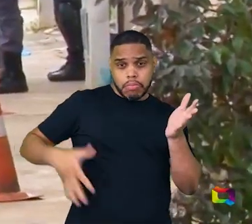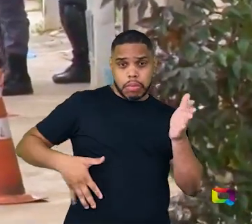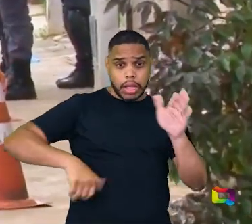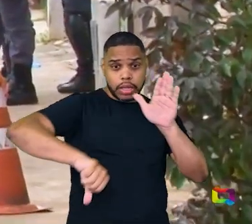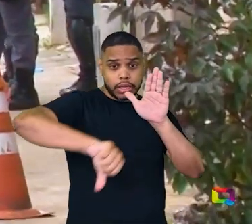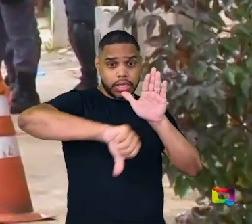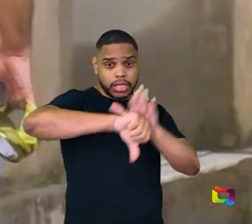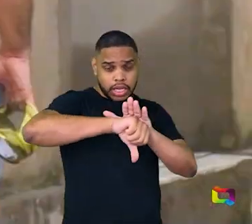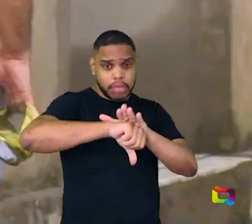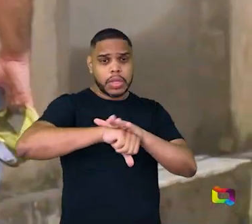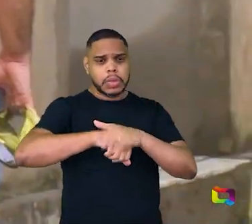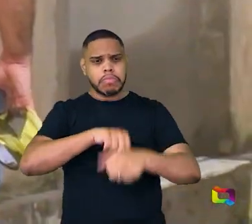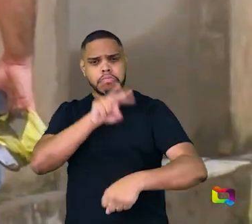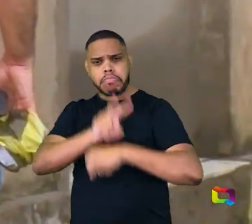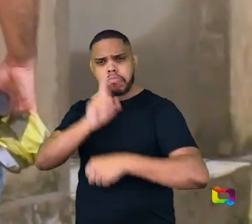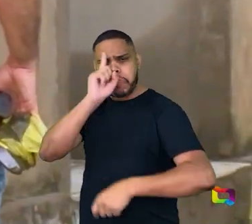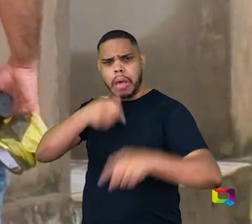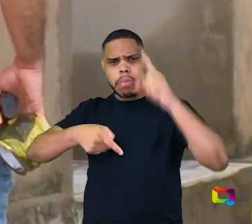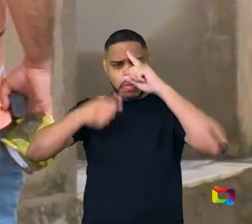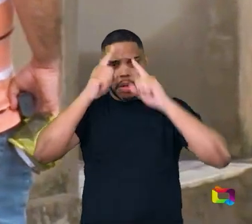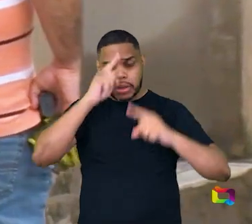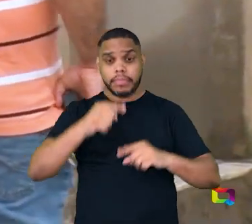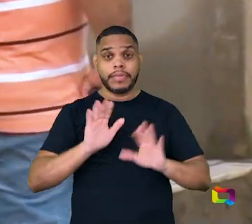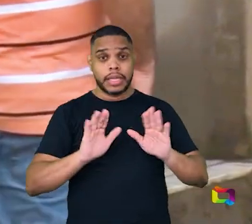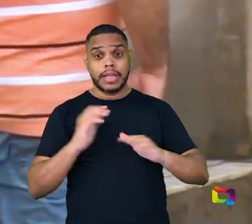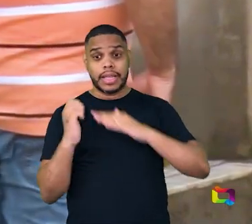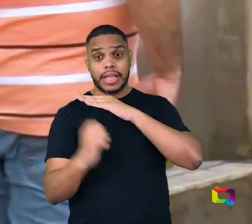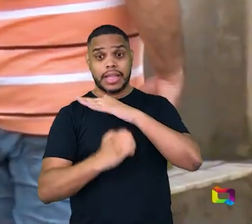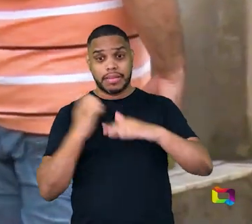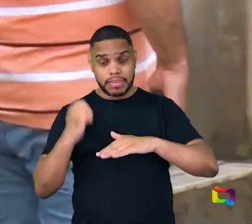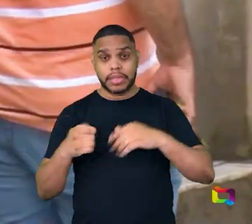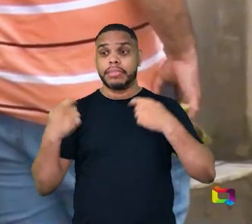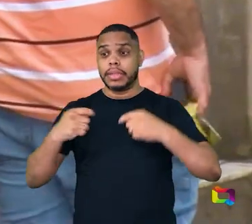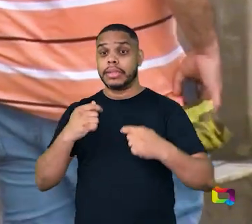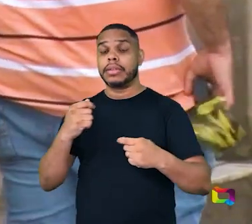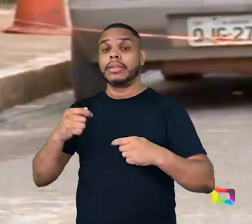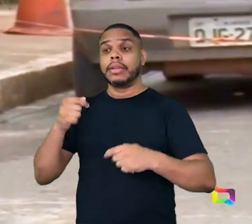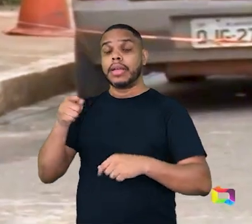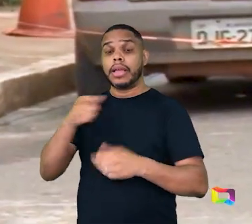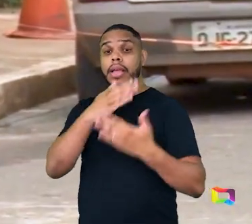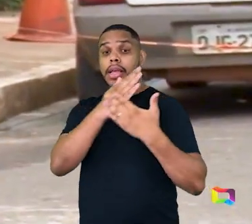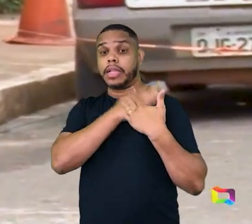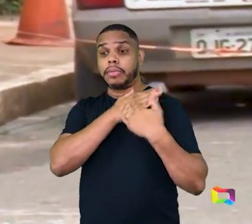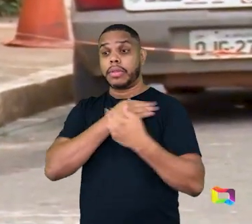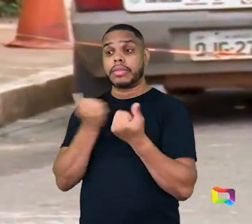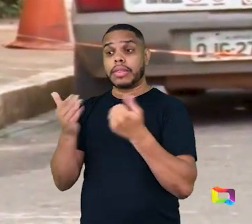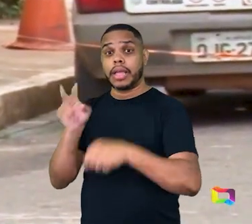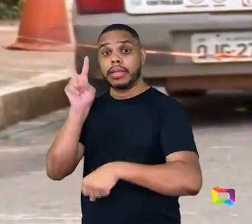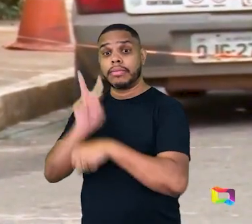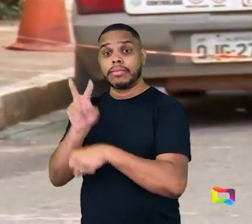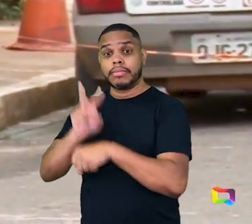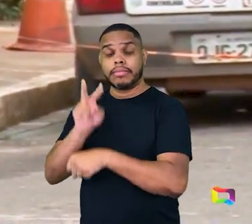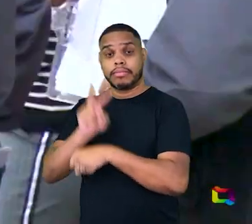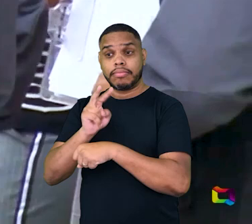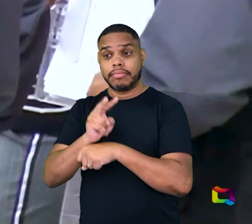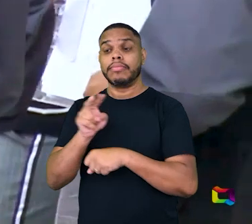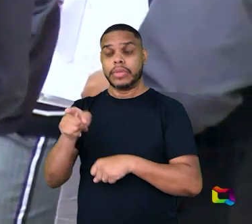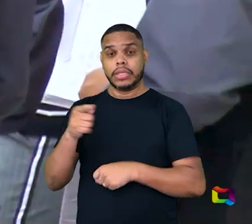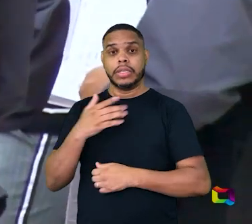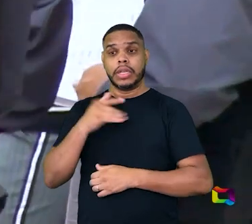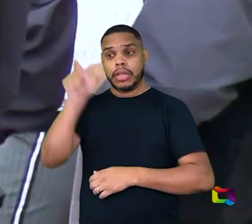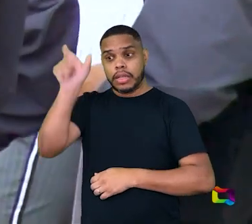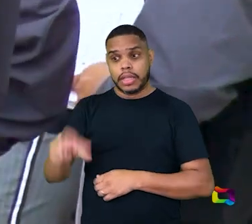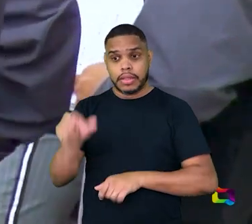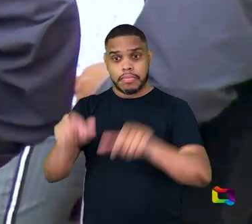facção criminosa. A conclusão foi a de que a empresa tinha o dever de garantir proteção à